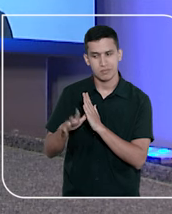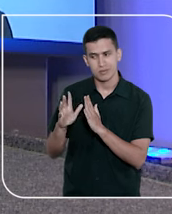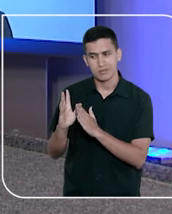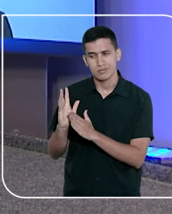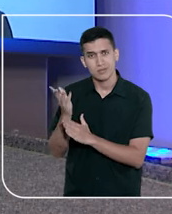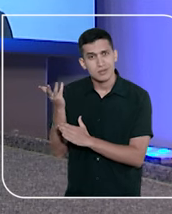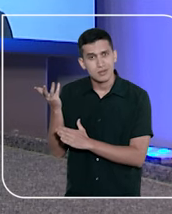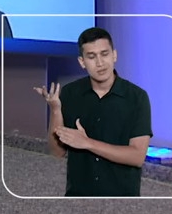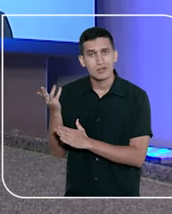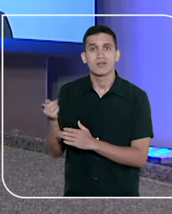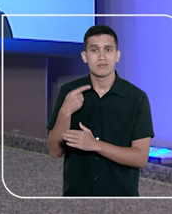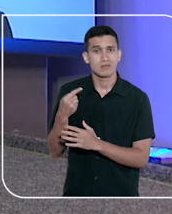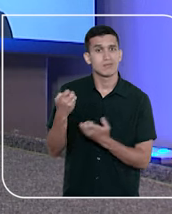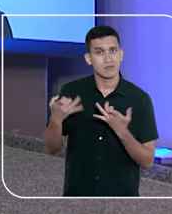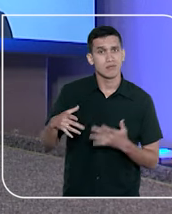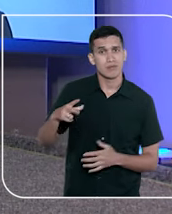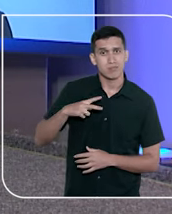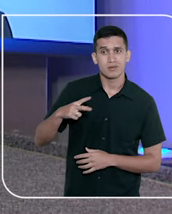de Portugal, né?